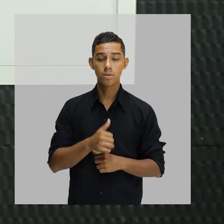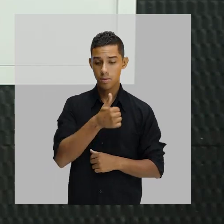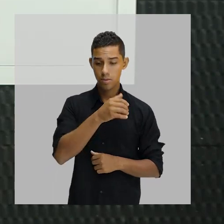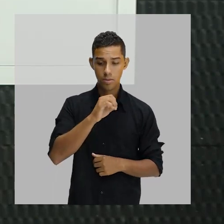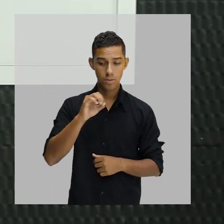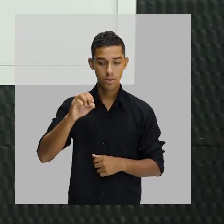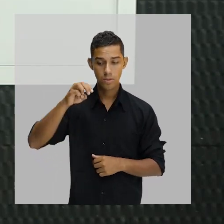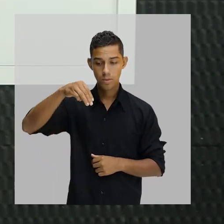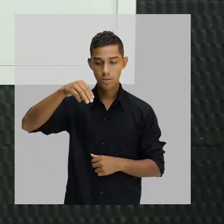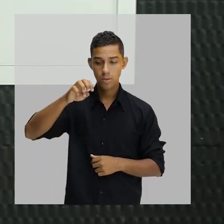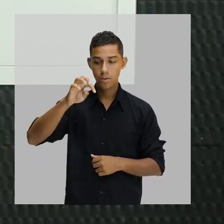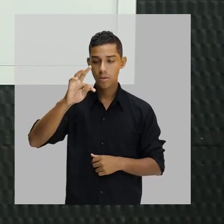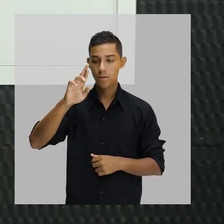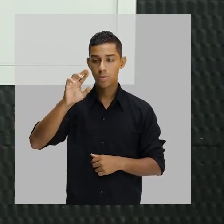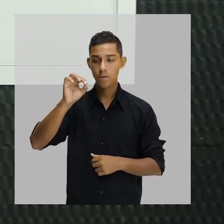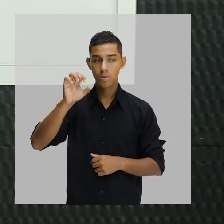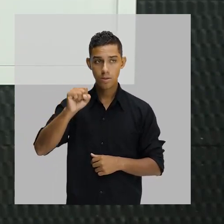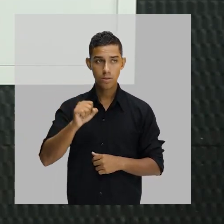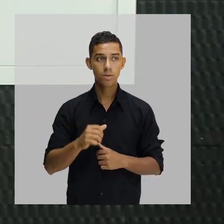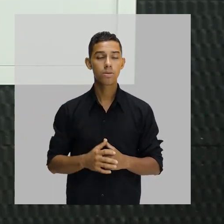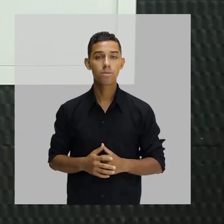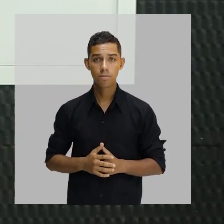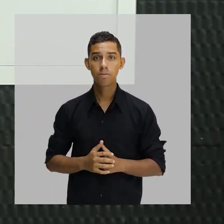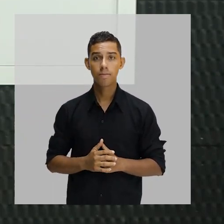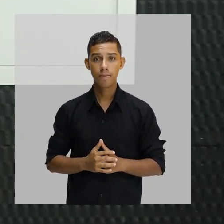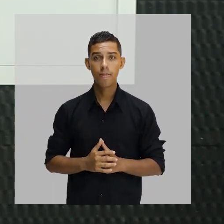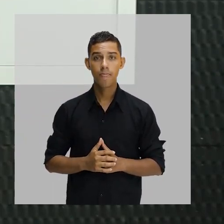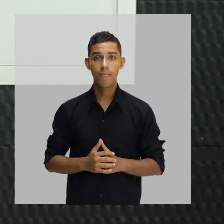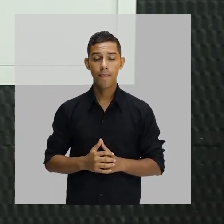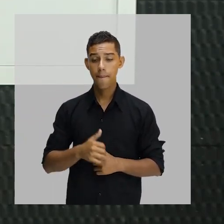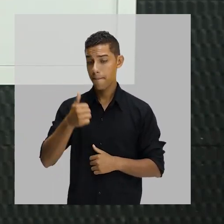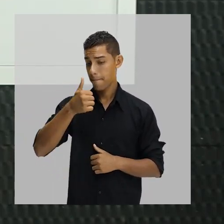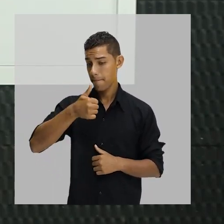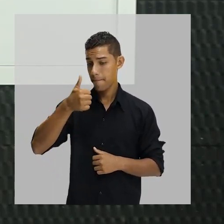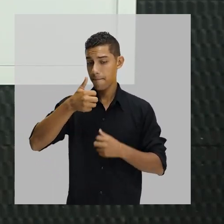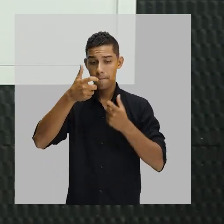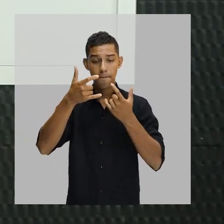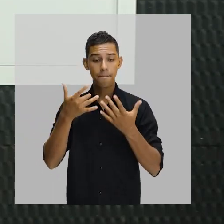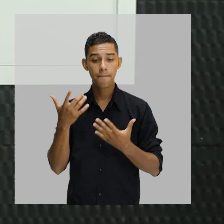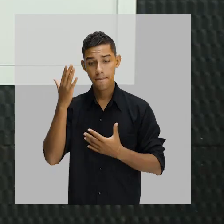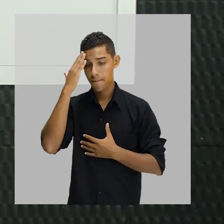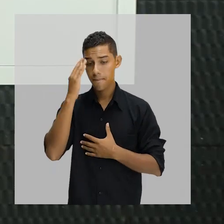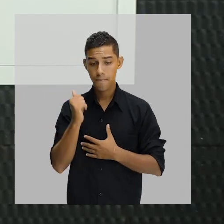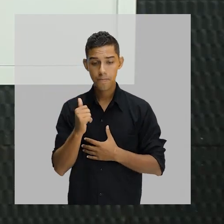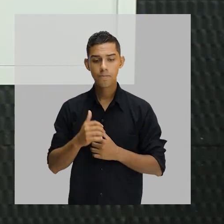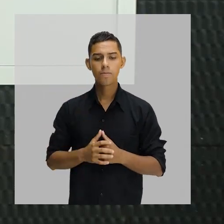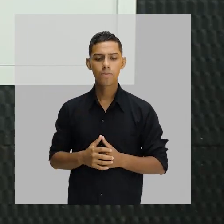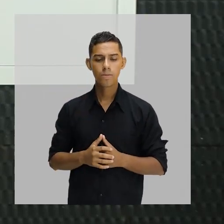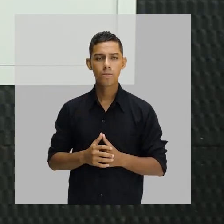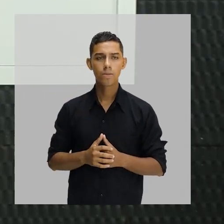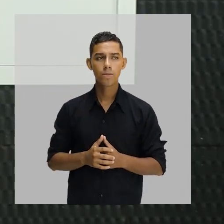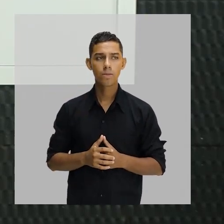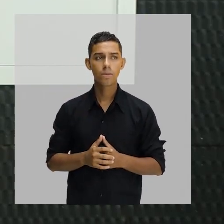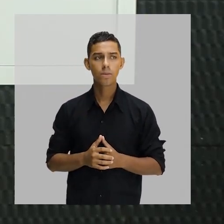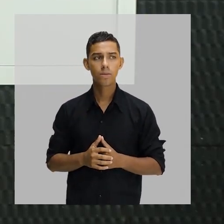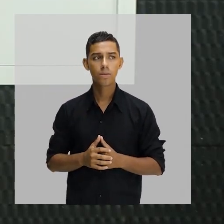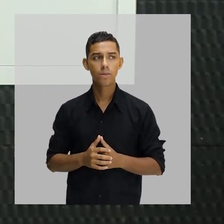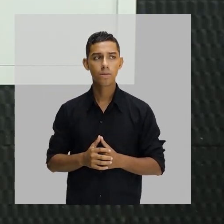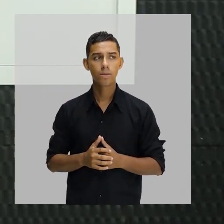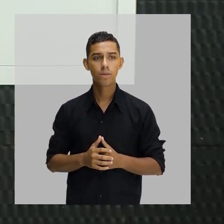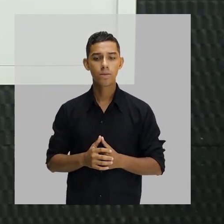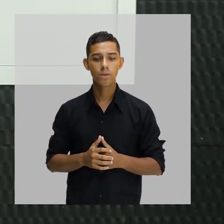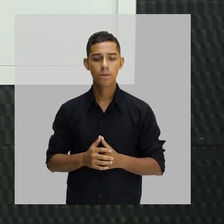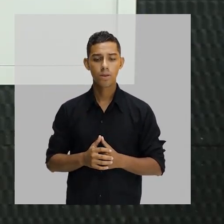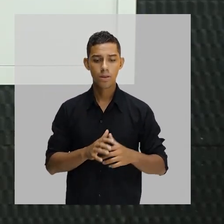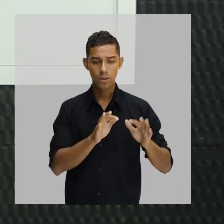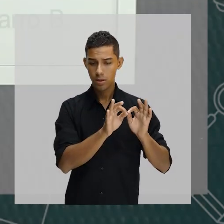de 100 metros, tá ok? É de 100 metros. Aí a primeira é o seguinte, né? Nossa primeira afirmativa, né? A